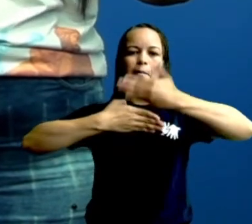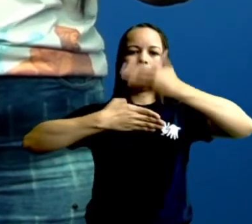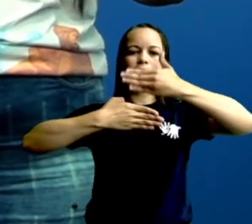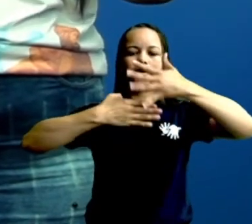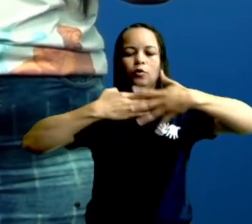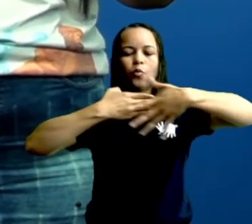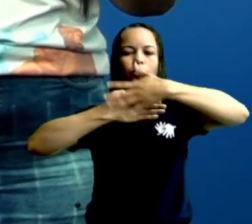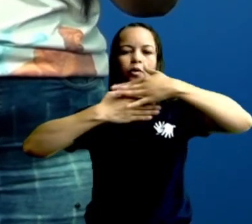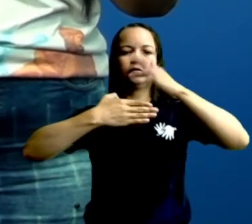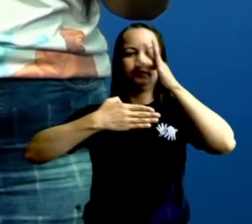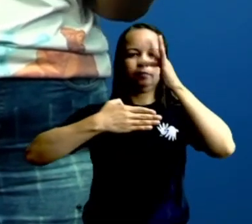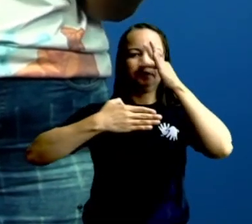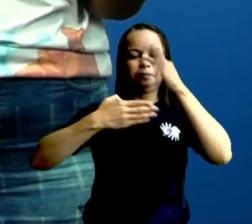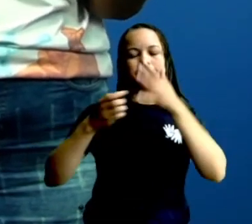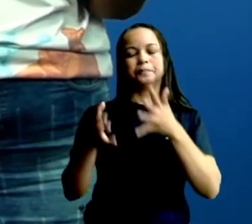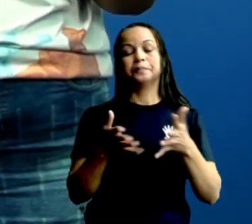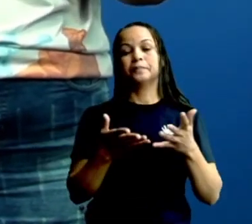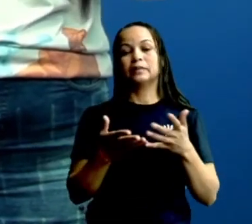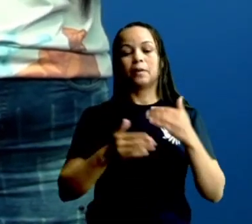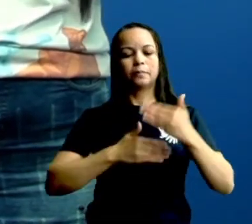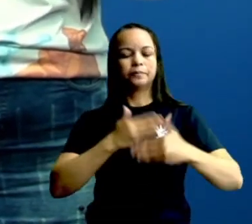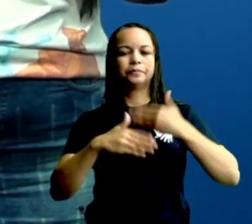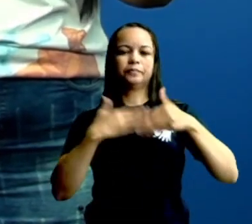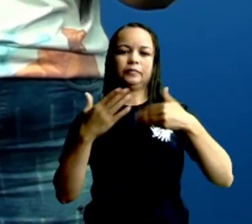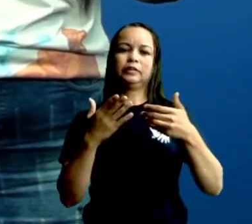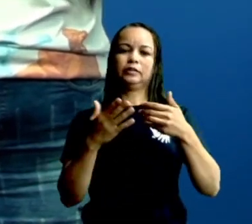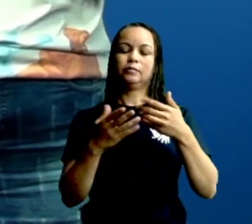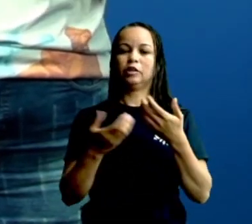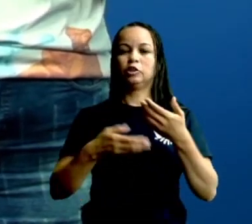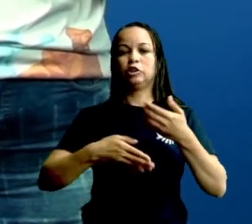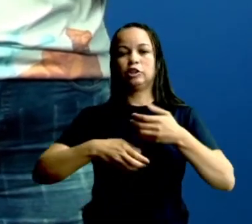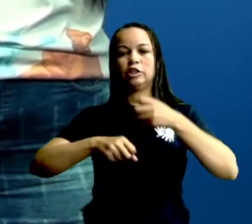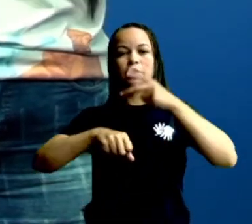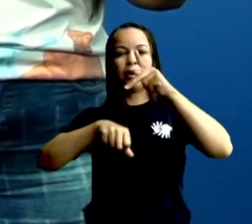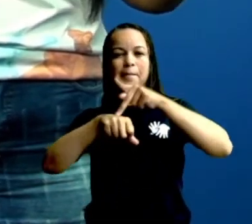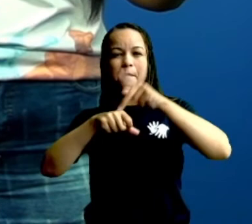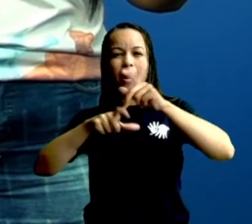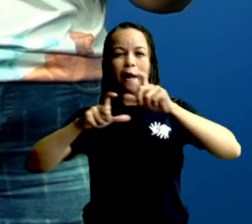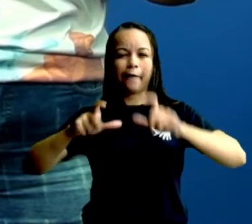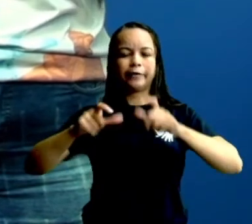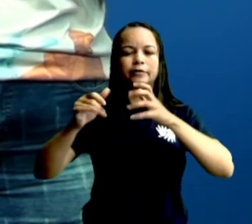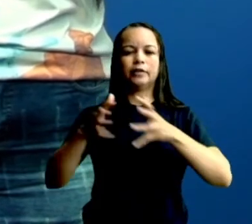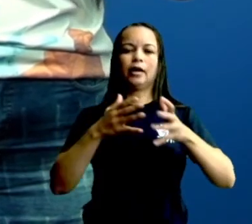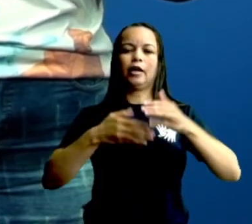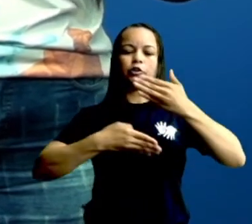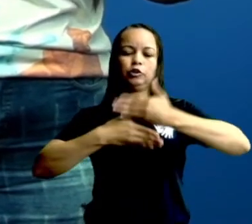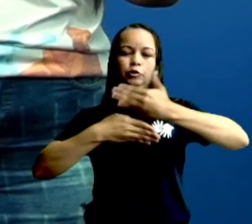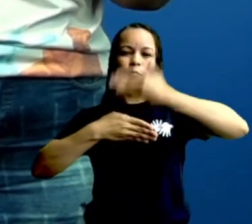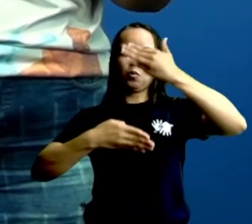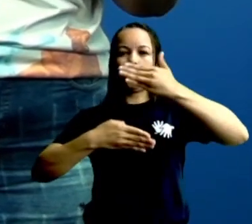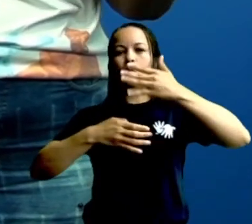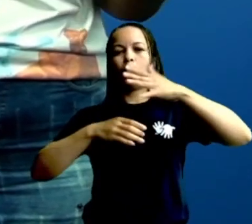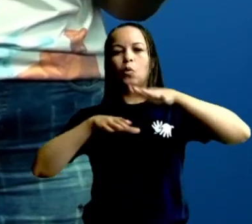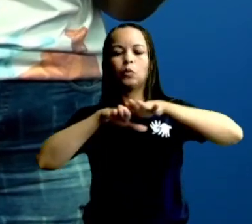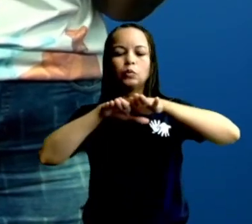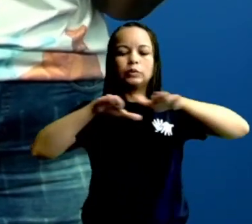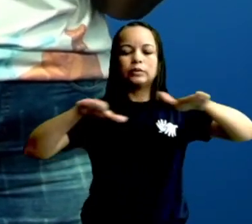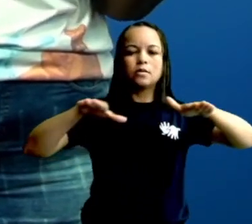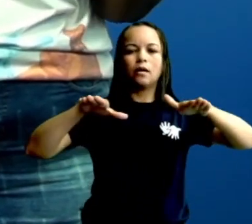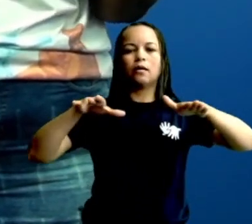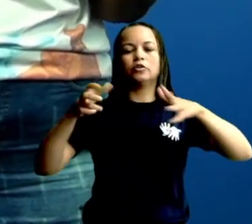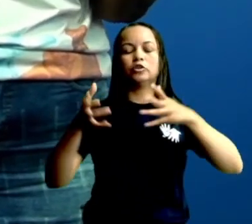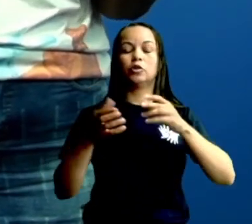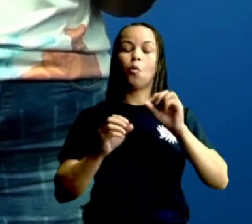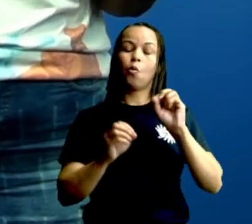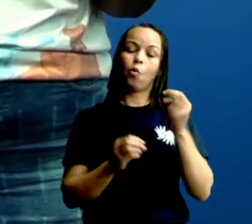tá? As plantas aéreas podem se desenvolver em cima de rochas, em cima de muros, de lajes, ou também podem